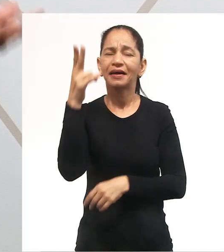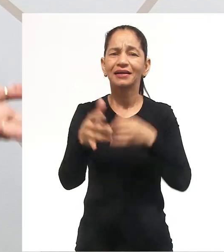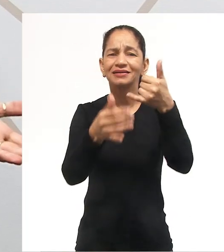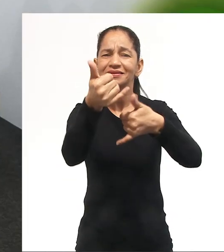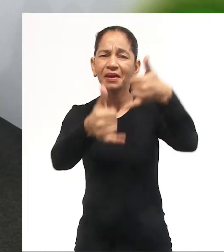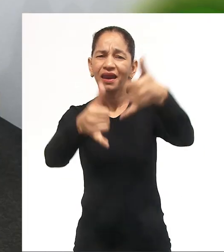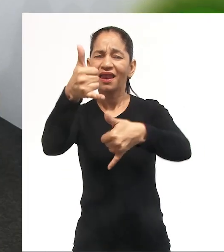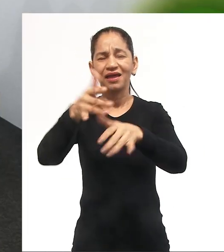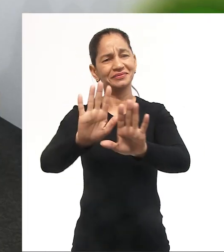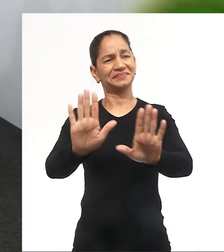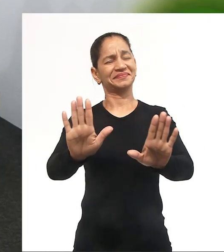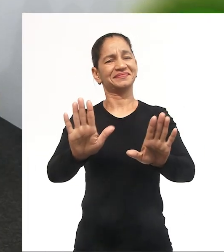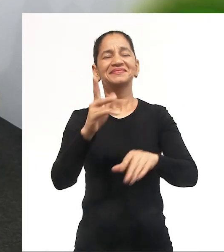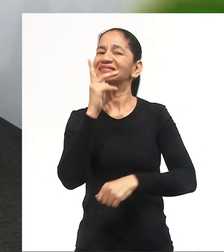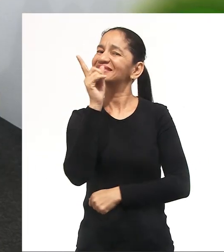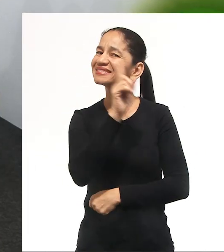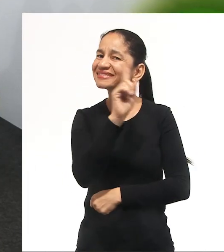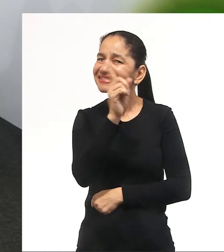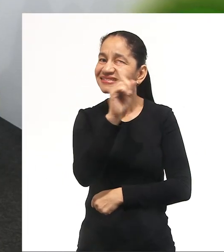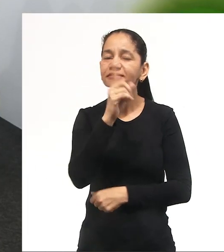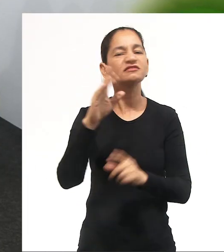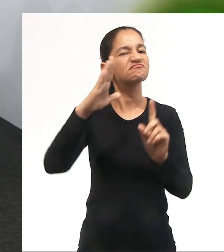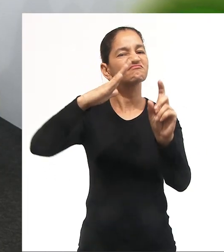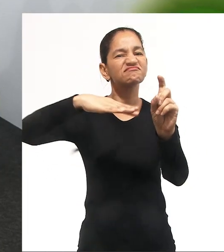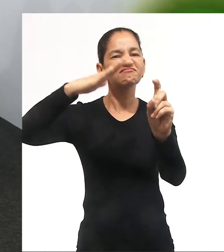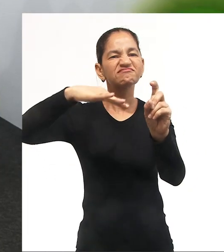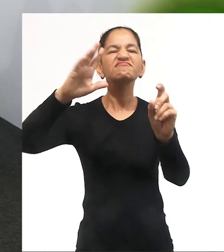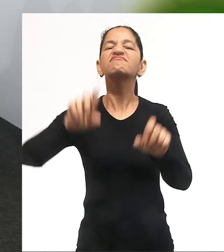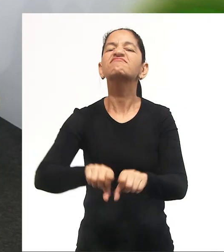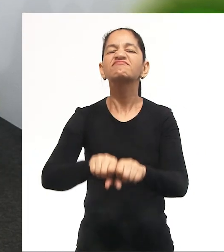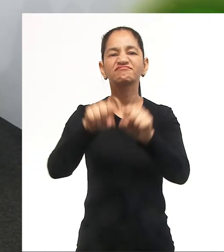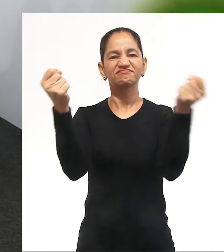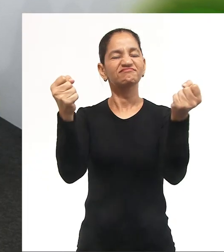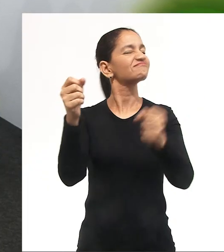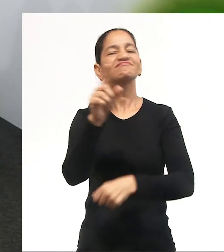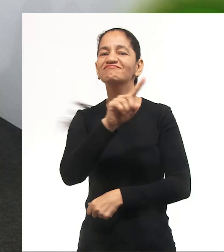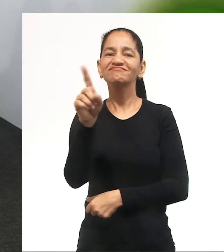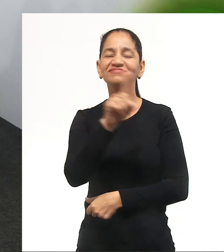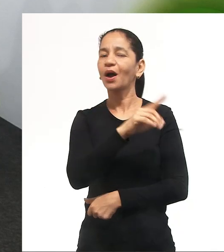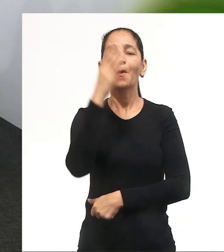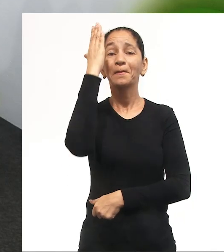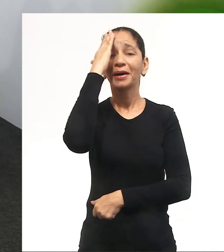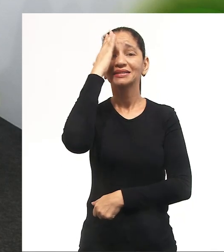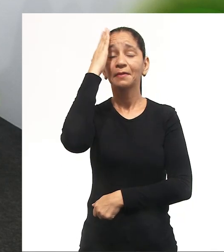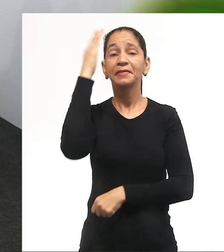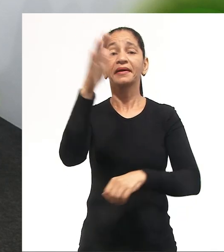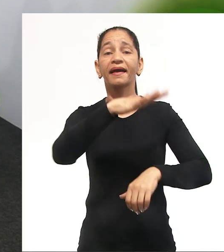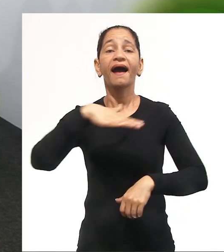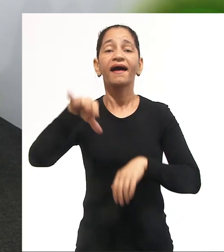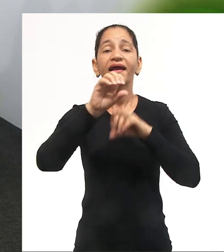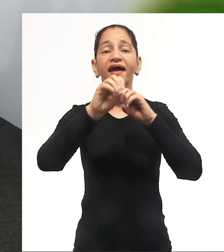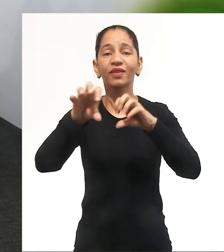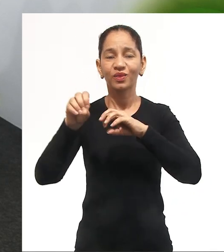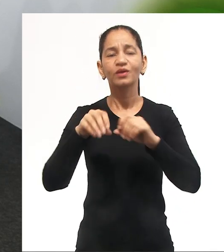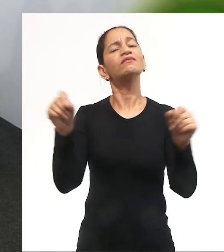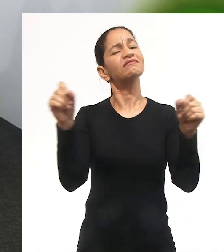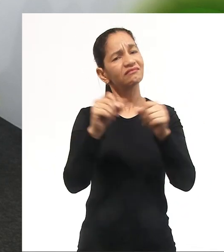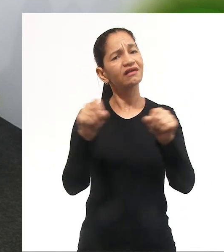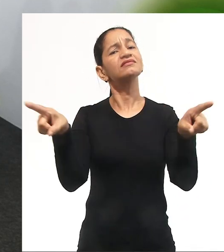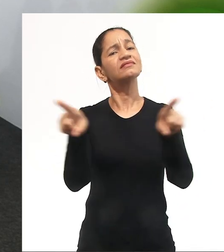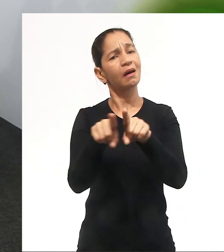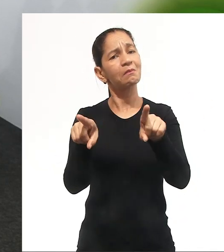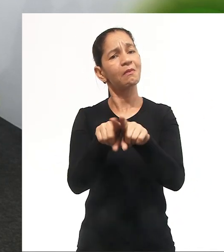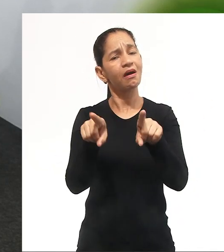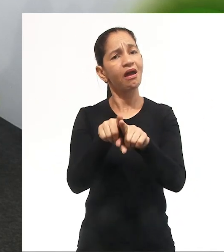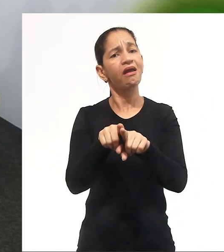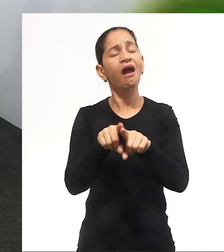a ideia do programa do Zona de Conexão é justamente desmistificar o que é pesquisa. E educação faz